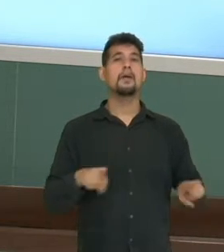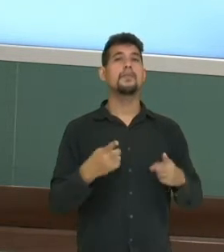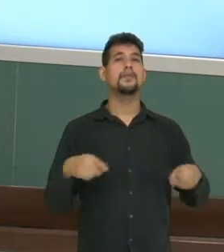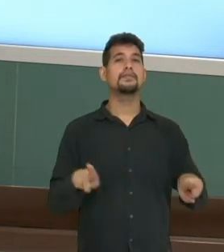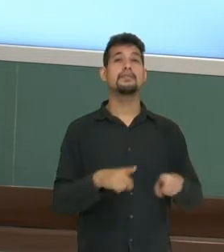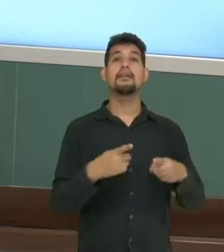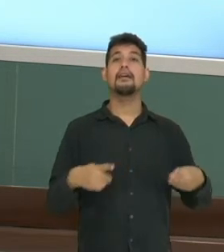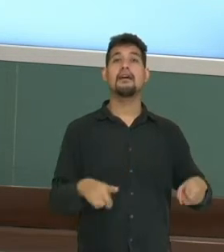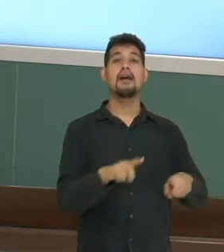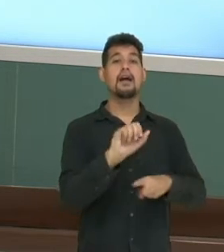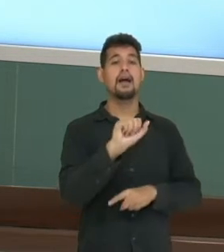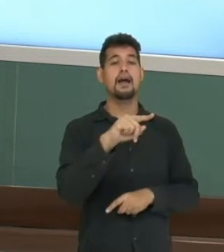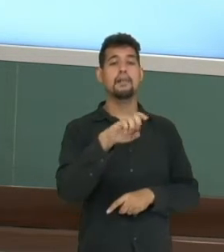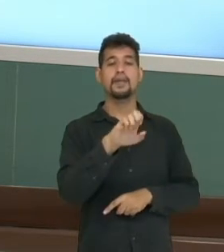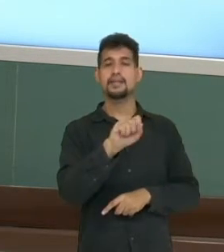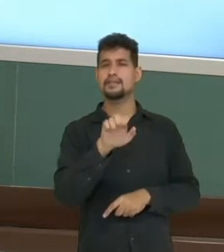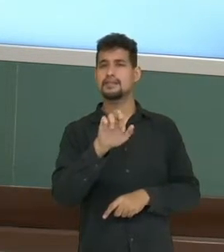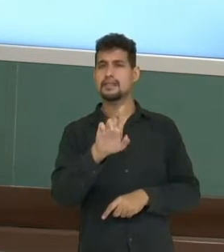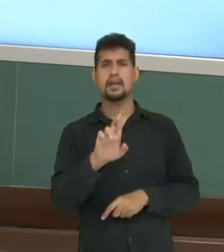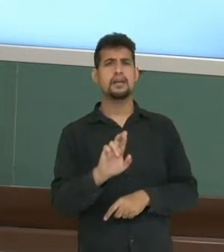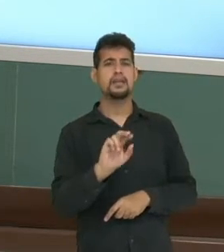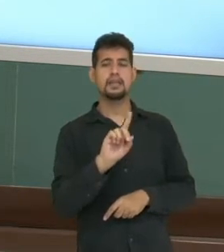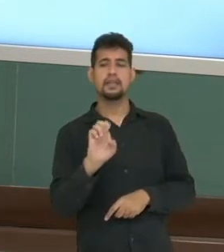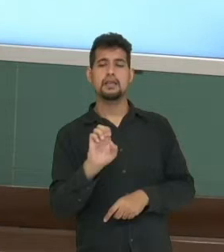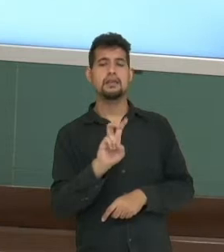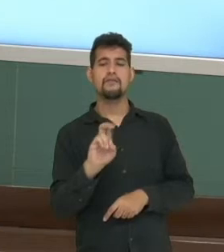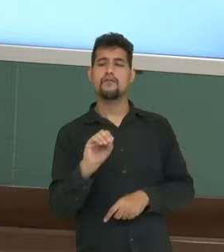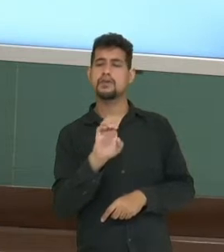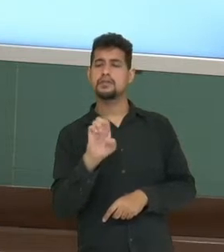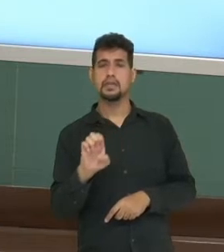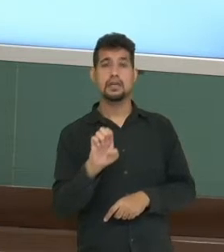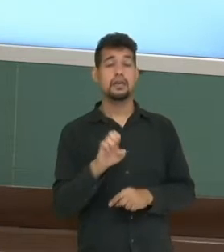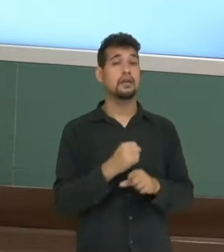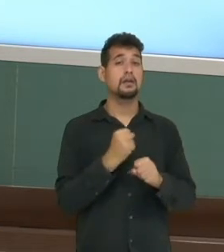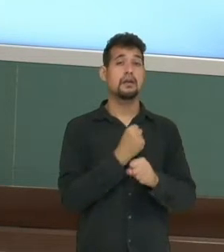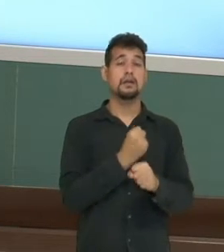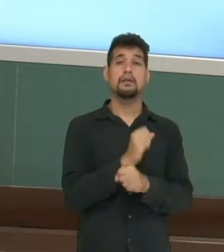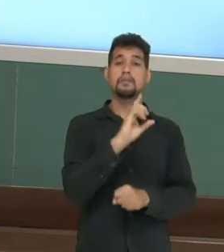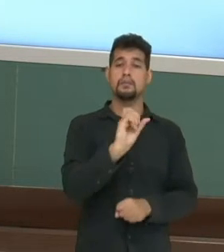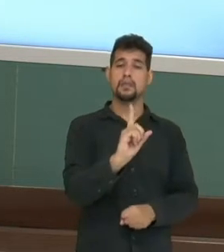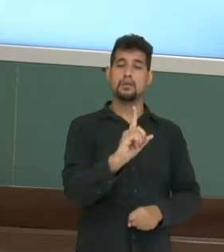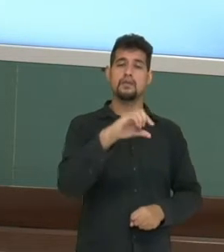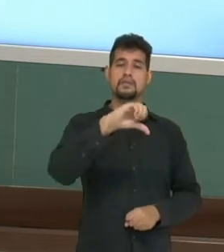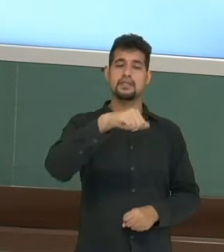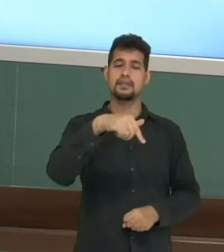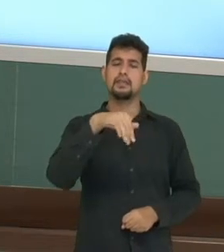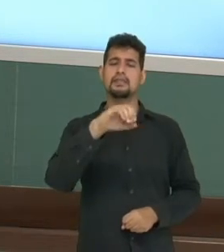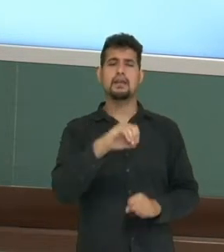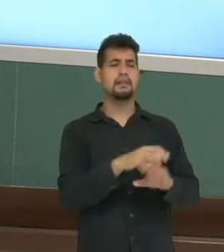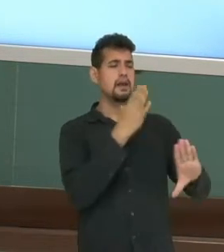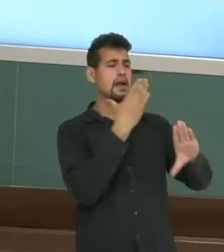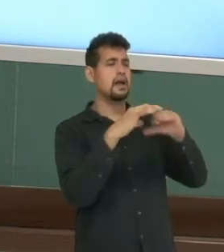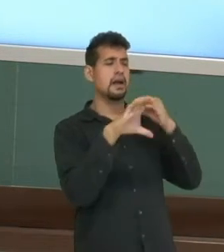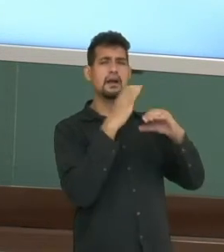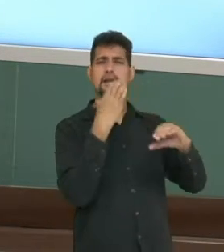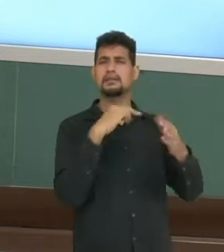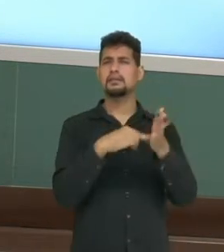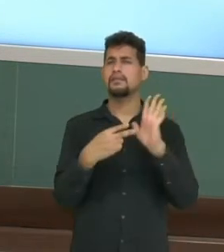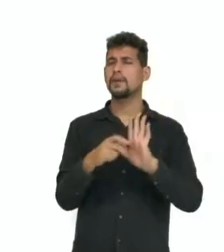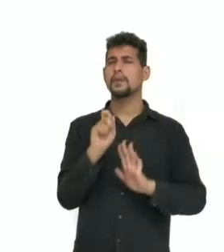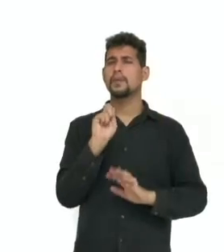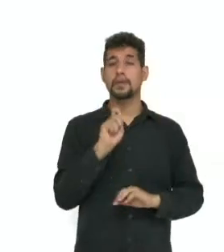chamada Apesar de Você, que é de 1970. Essa canção, ela traz os seguintes